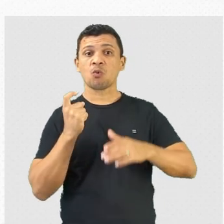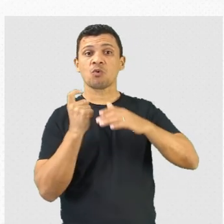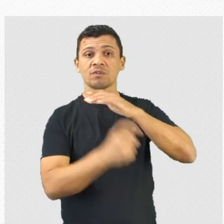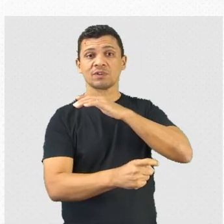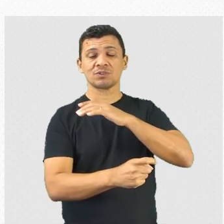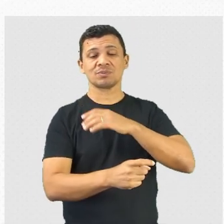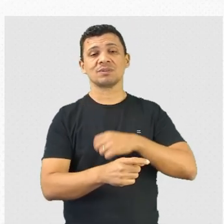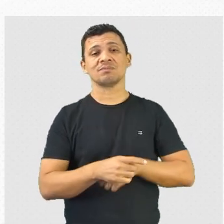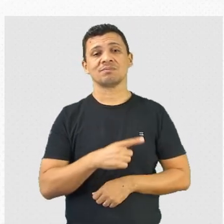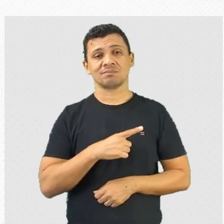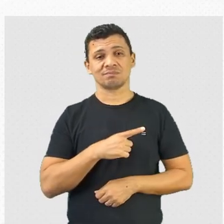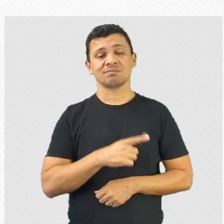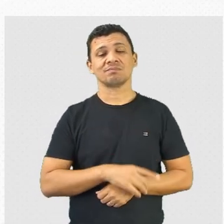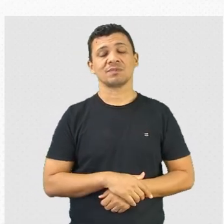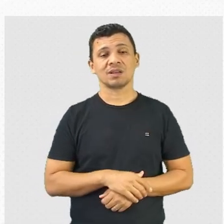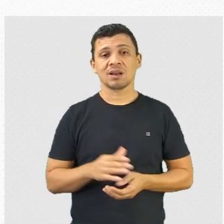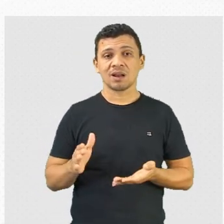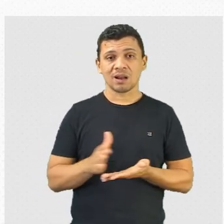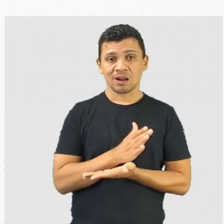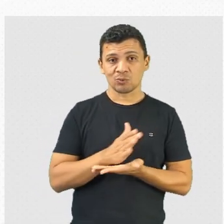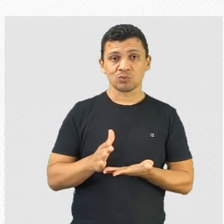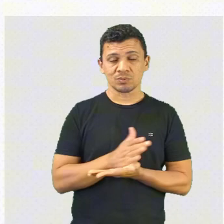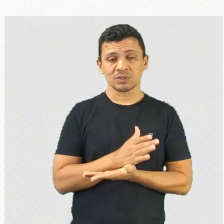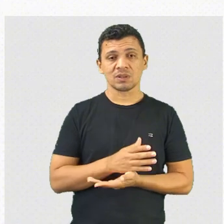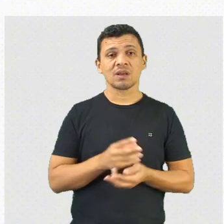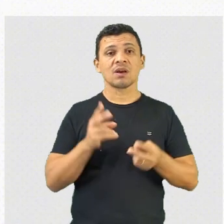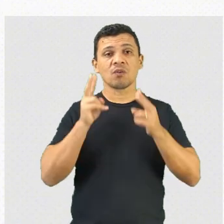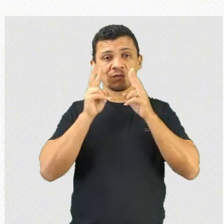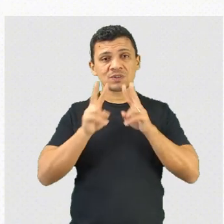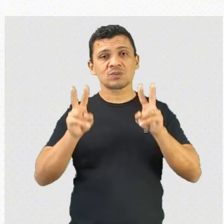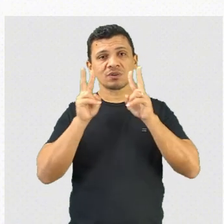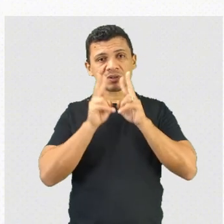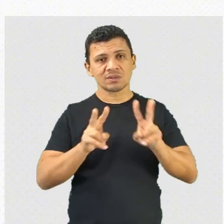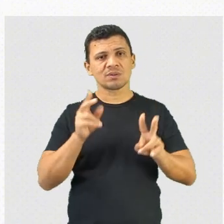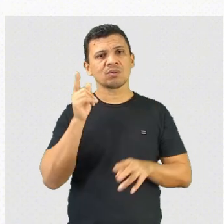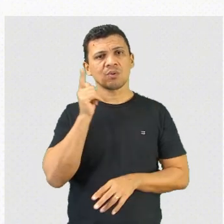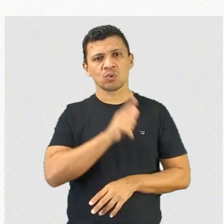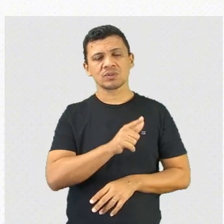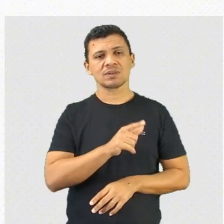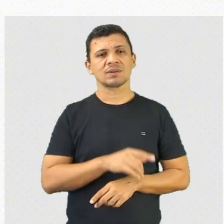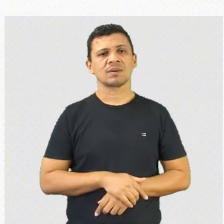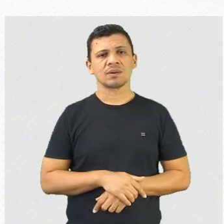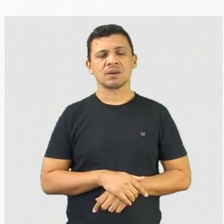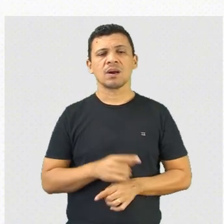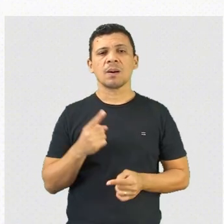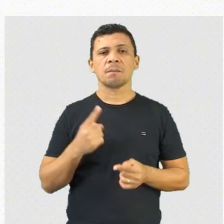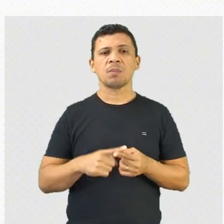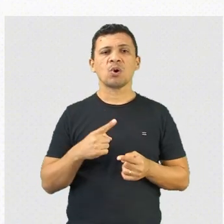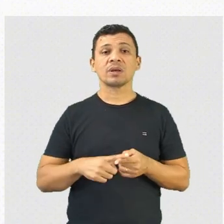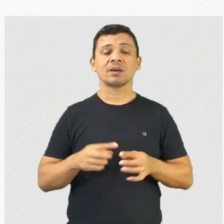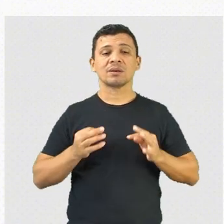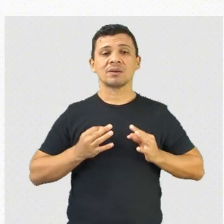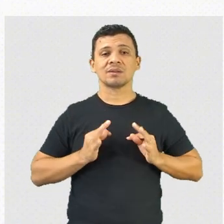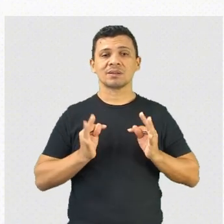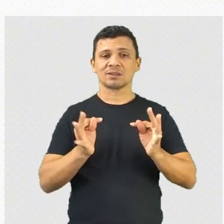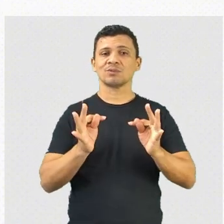difícil. É claro que algumas pessoas conseguem aí alguma visualização devido aos aparelhos tecnológicos, né, que pode